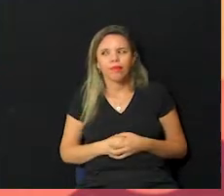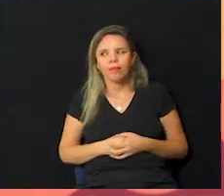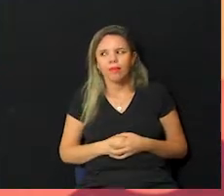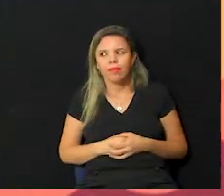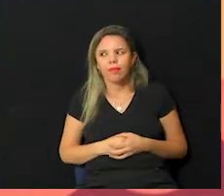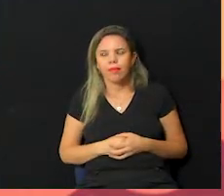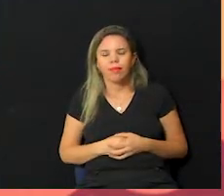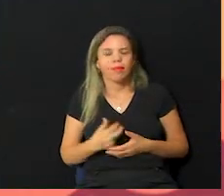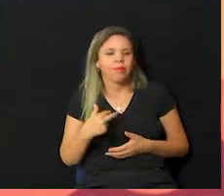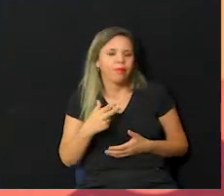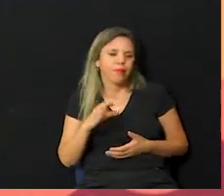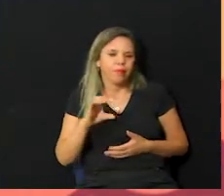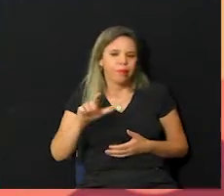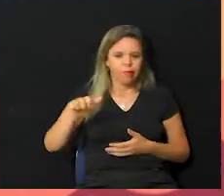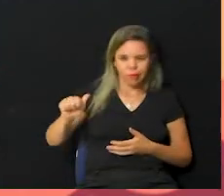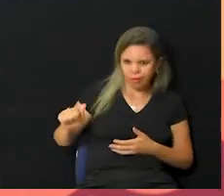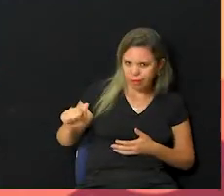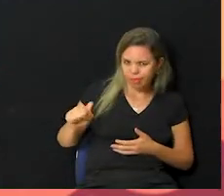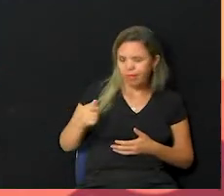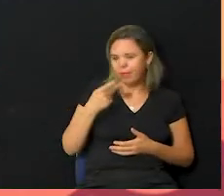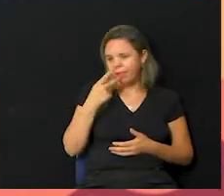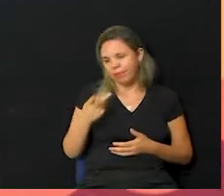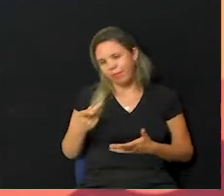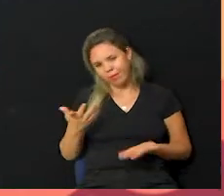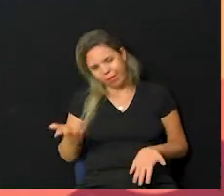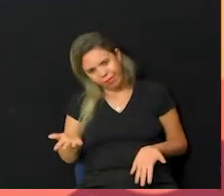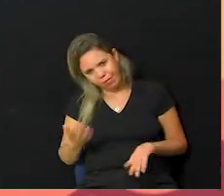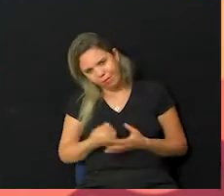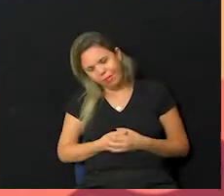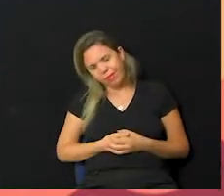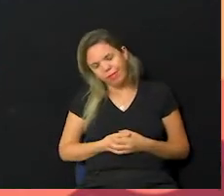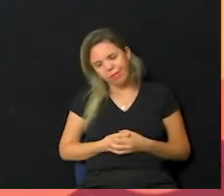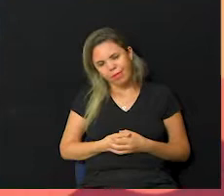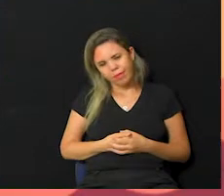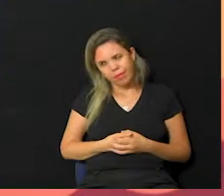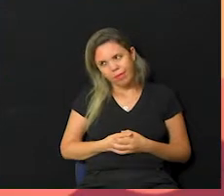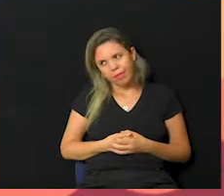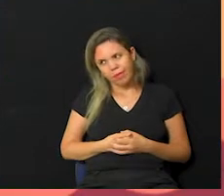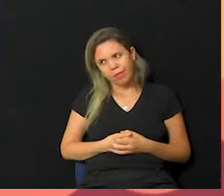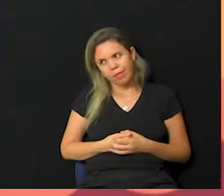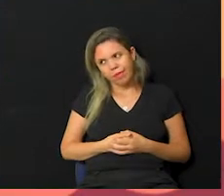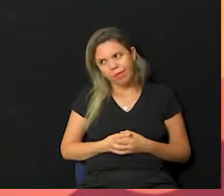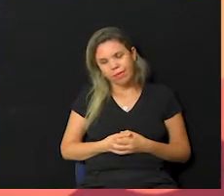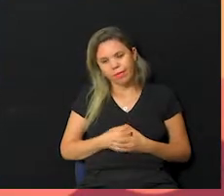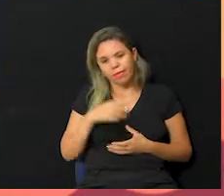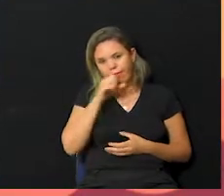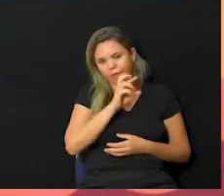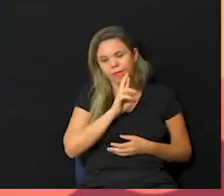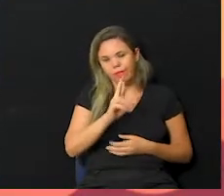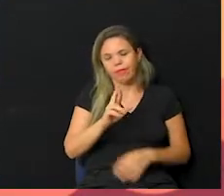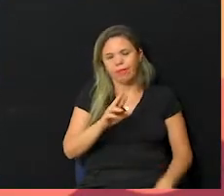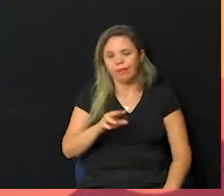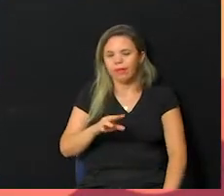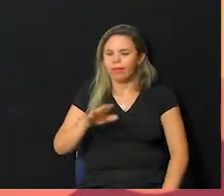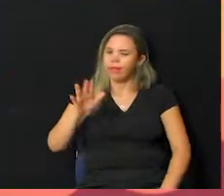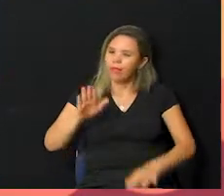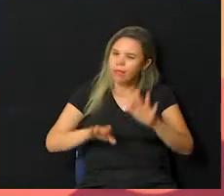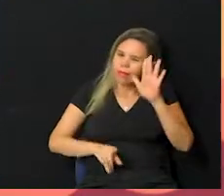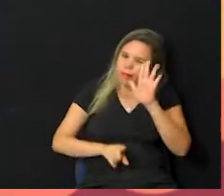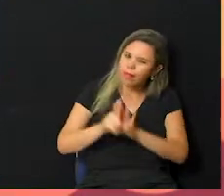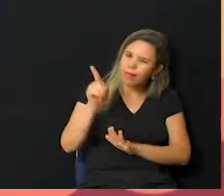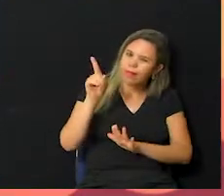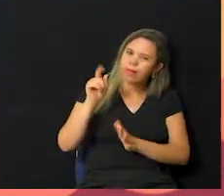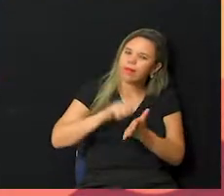Eu me identifico muito com a Camila, que é a guitarrinha aqui atrás. Não, foi assim, ó, na lata, porque às vezes a